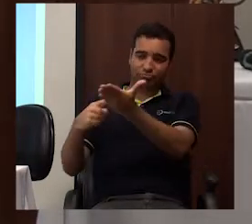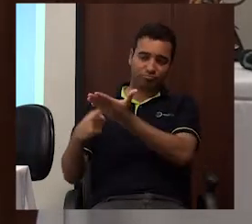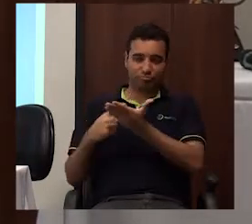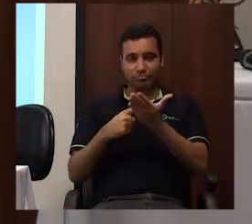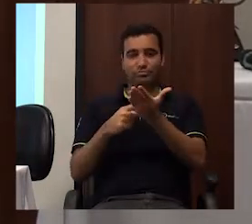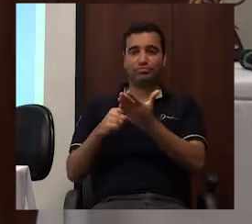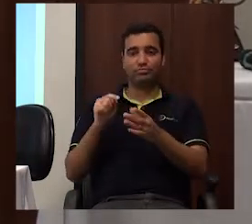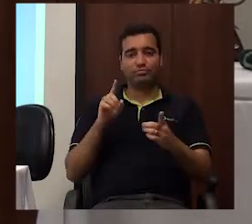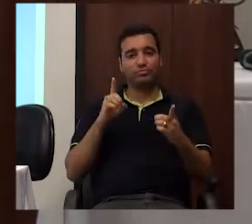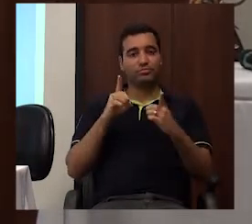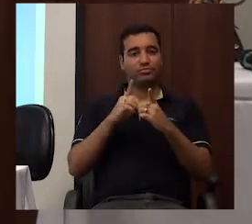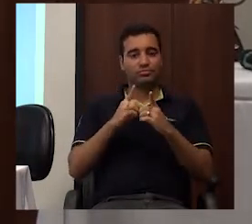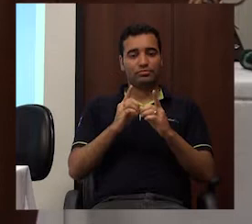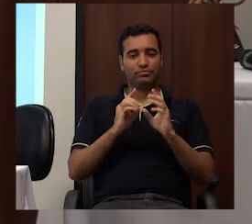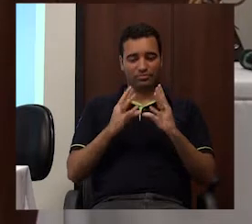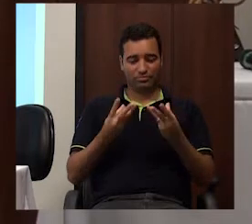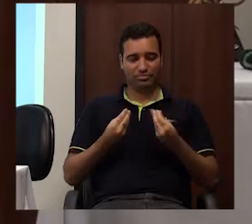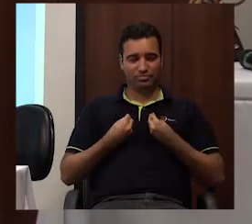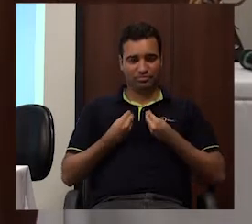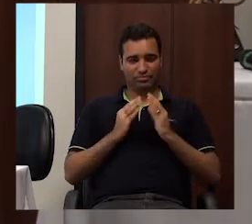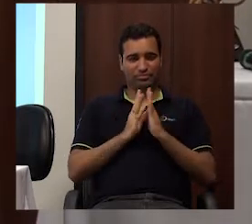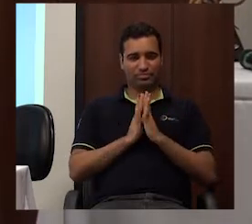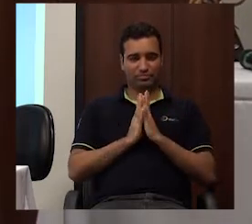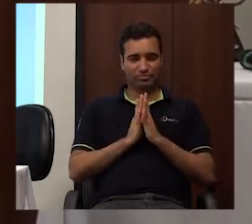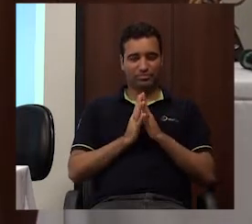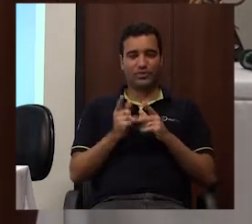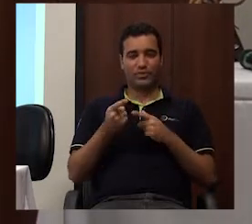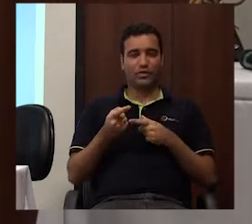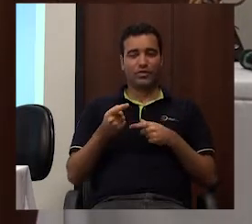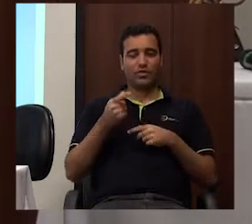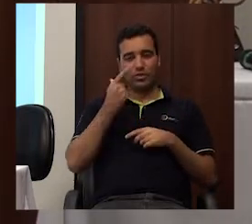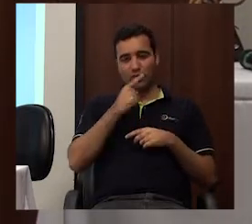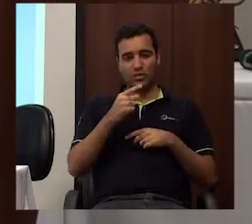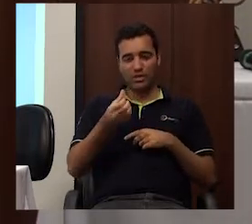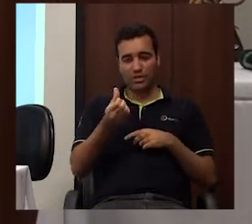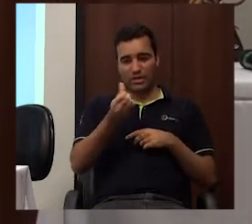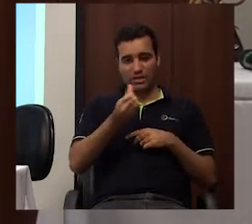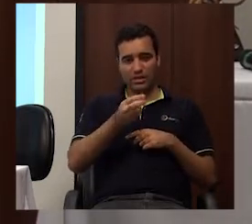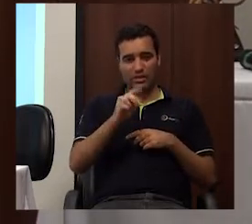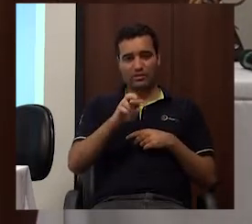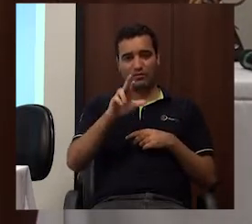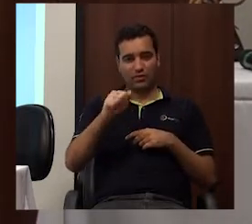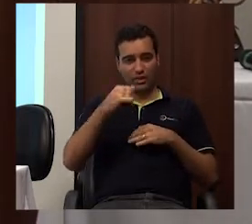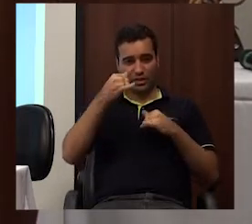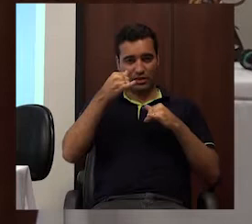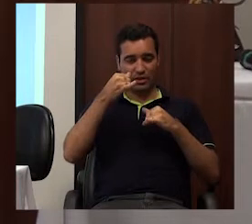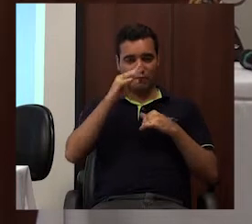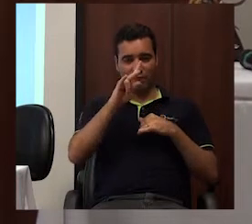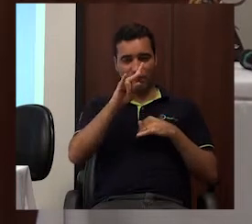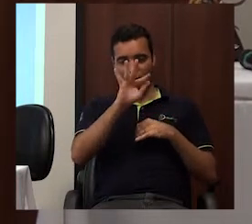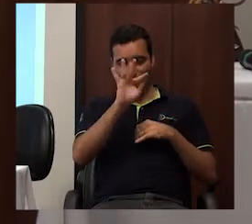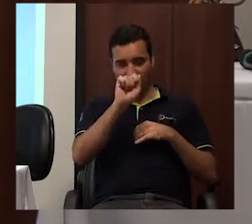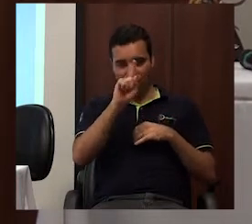o atendimento aos autistas. Quando eu assumi a 6ª Vara da Fazenda Pública, havia uma